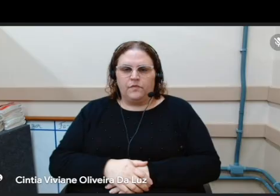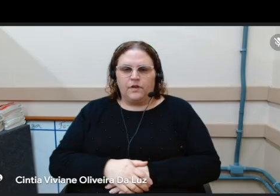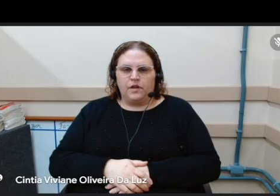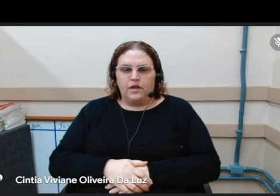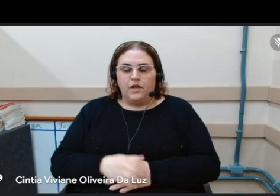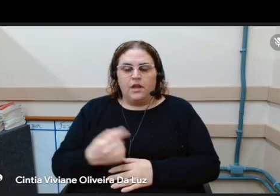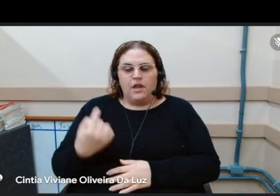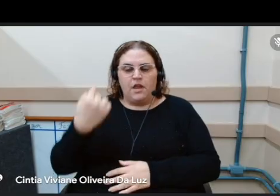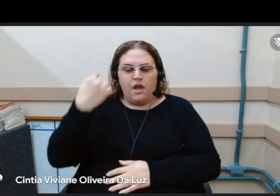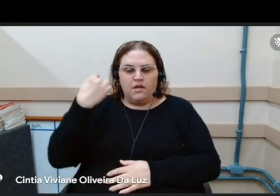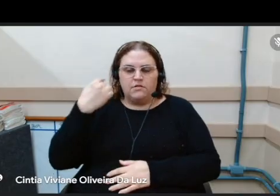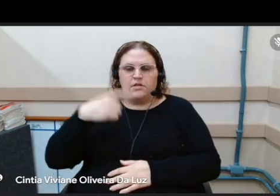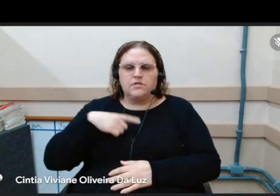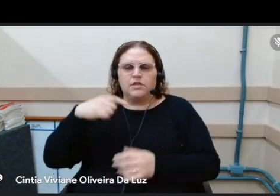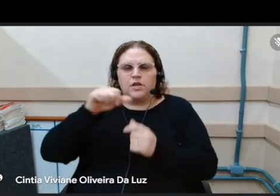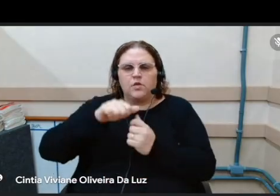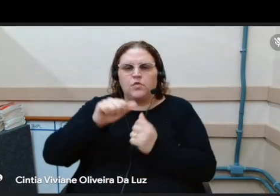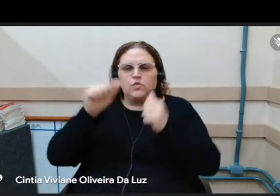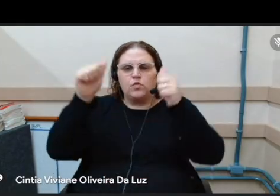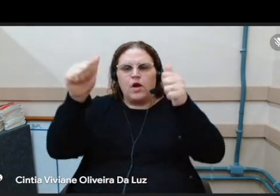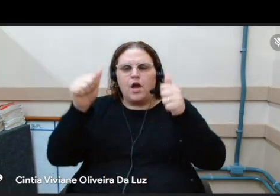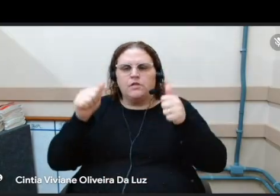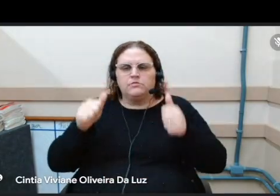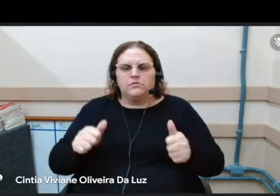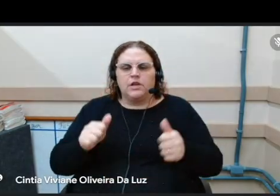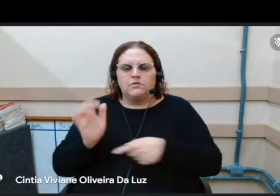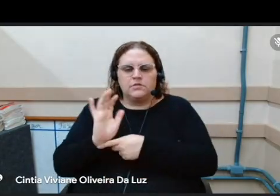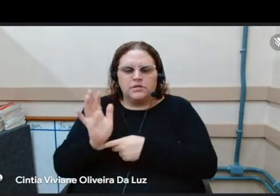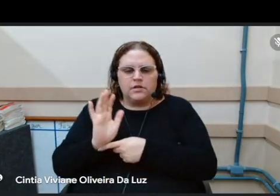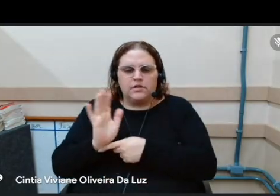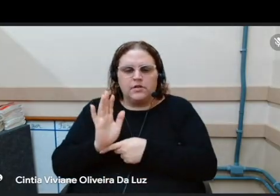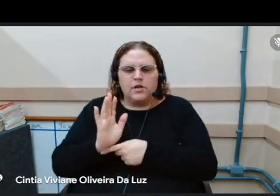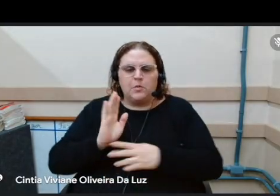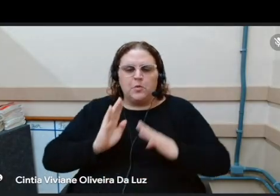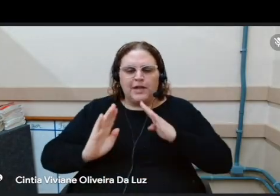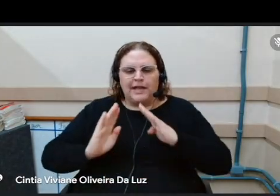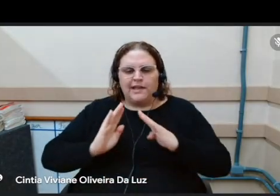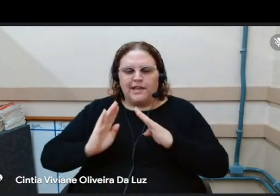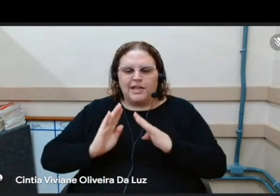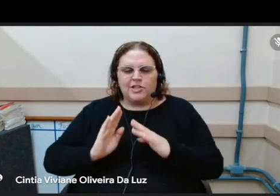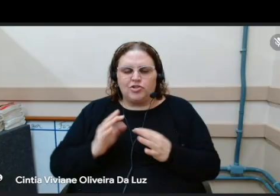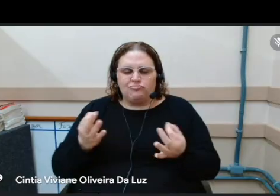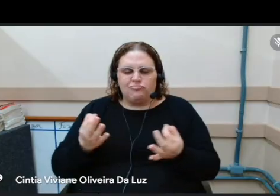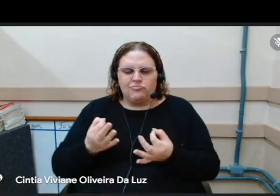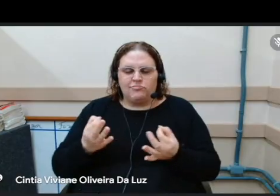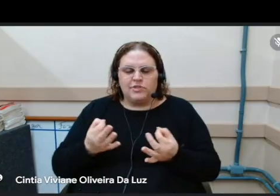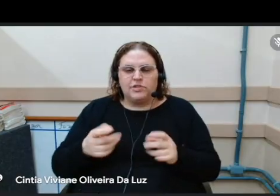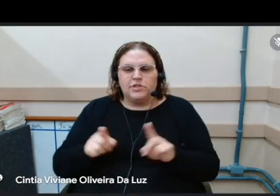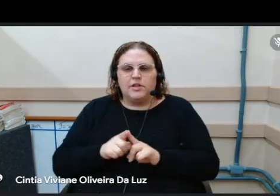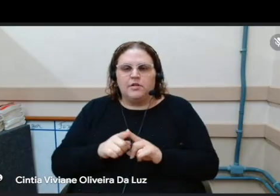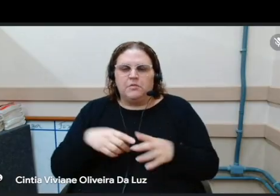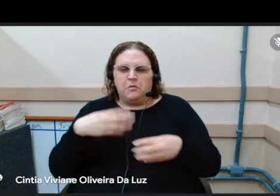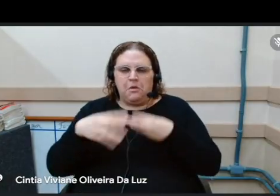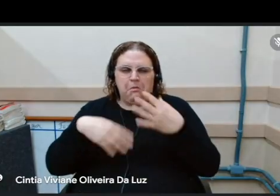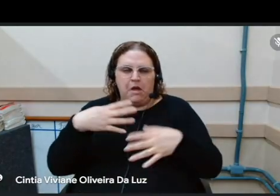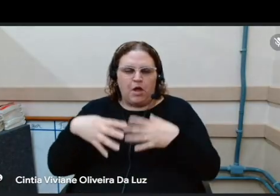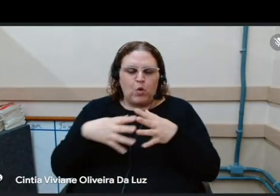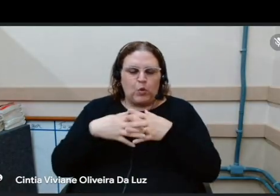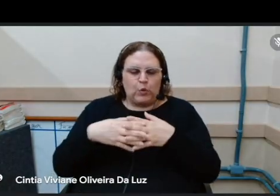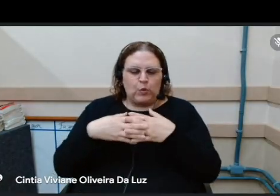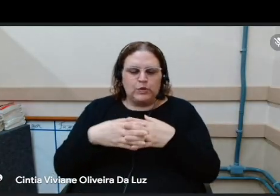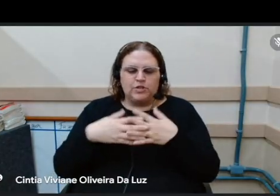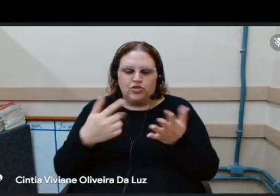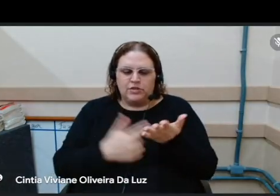tem um cartaz de cinema bonequinha de luxo e uma bagunça de livros e